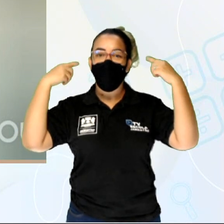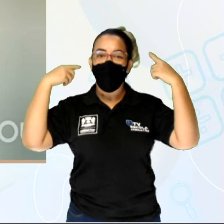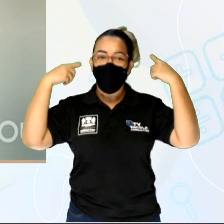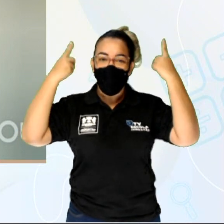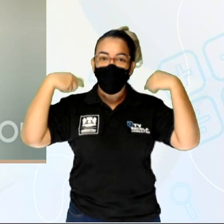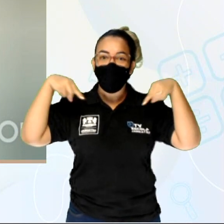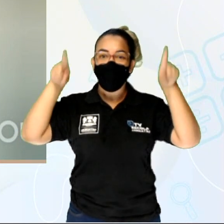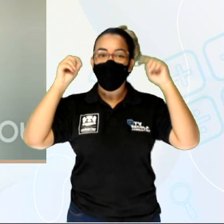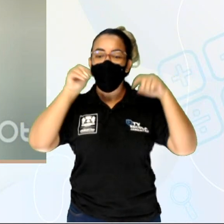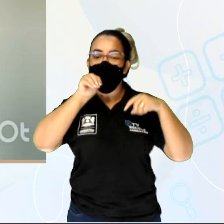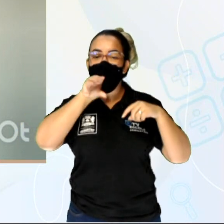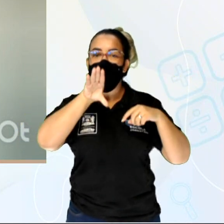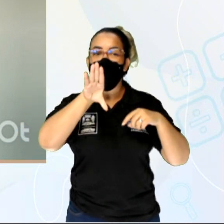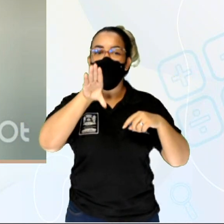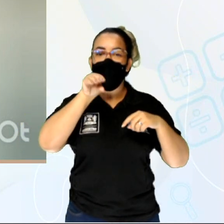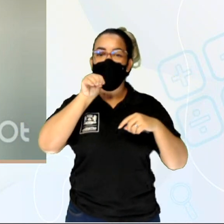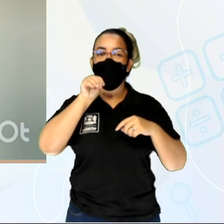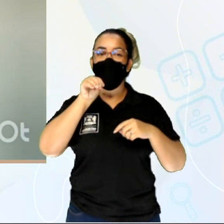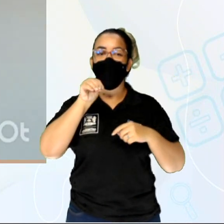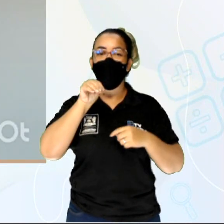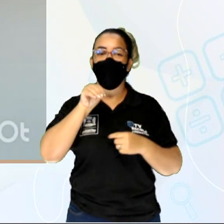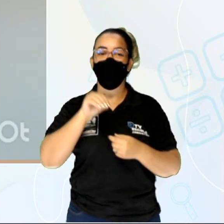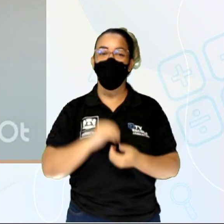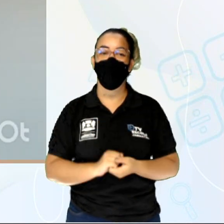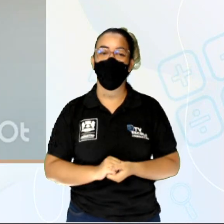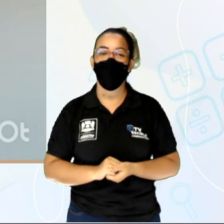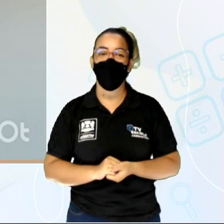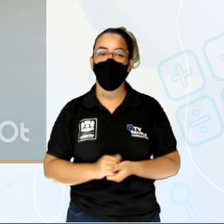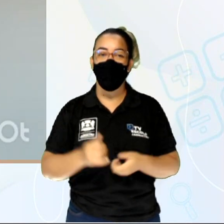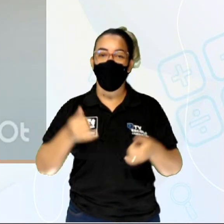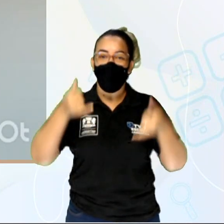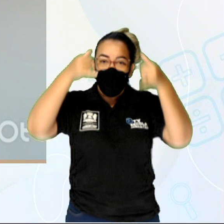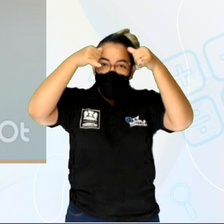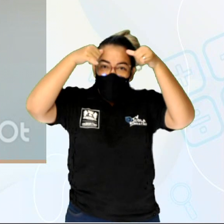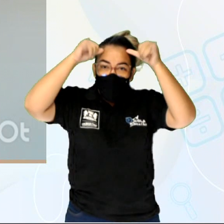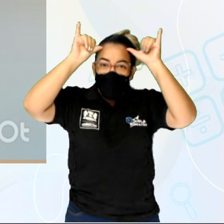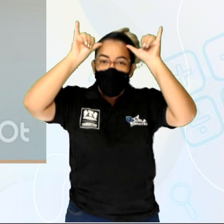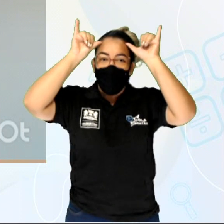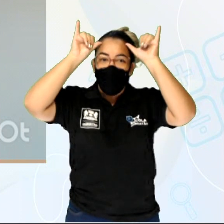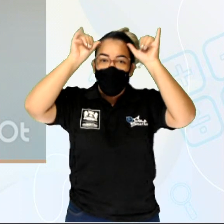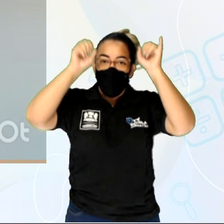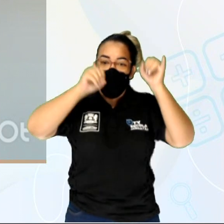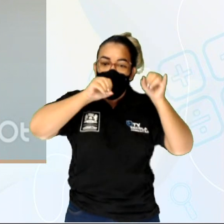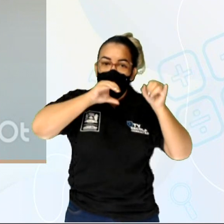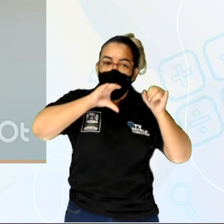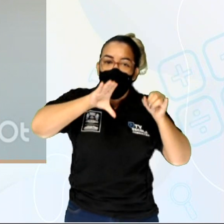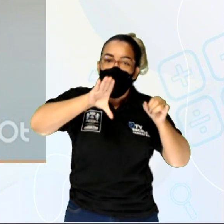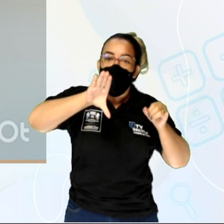Ah!